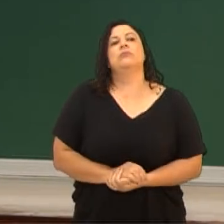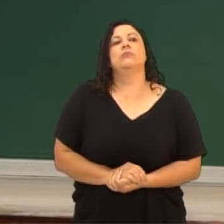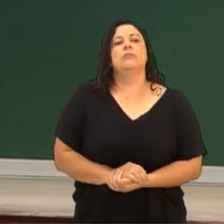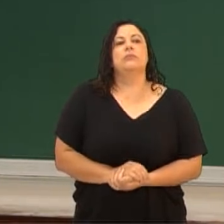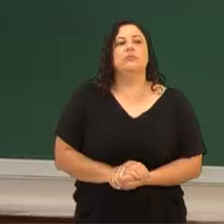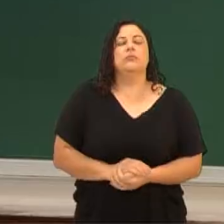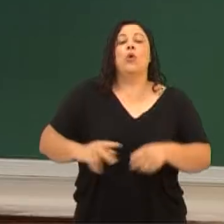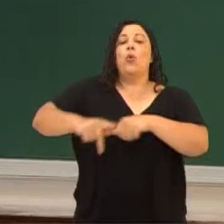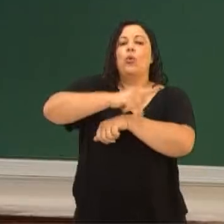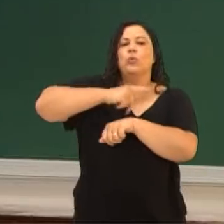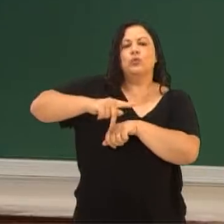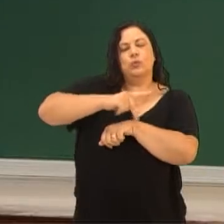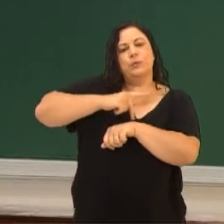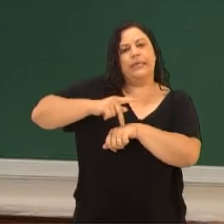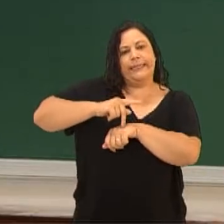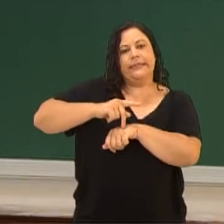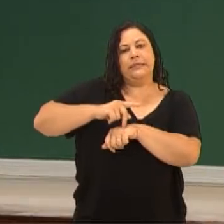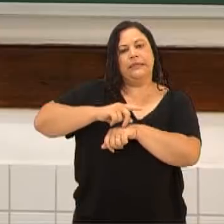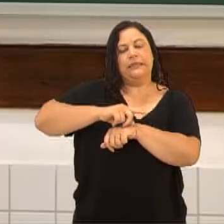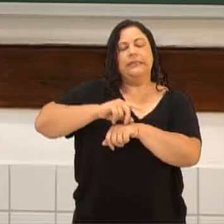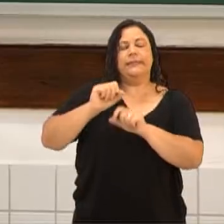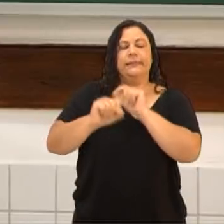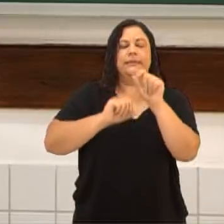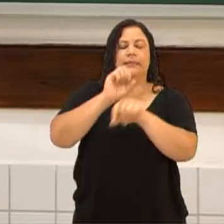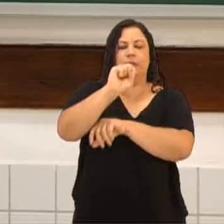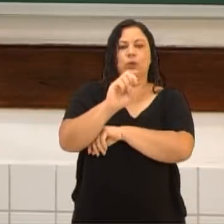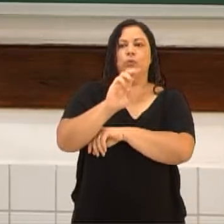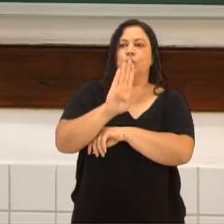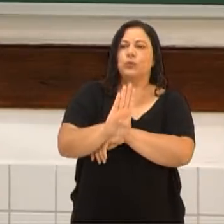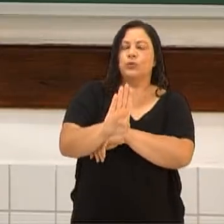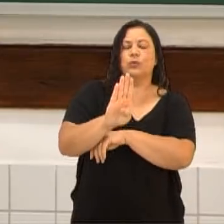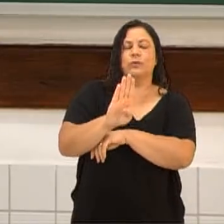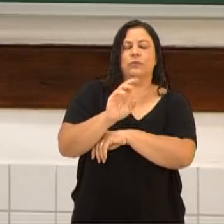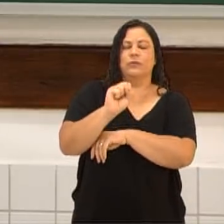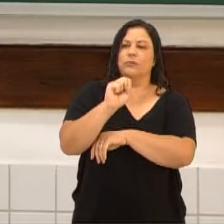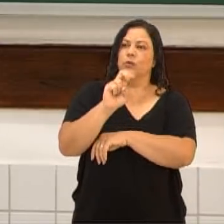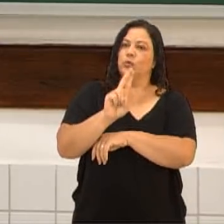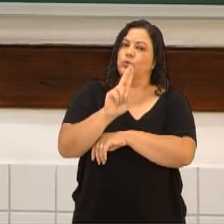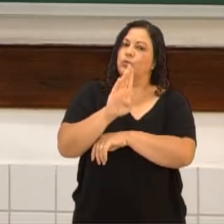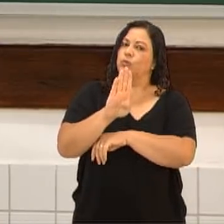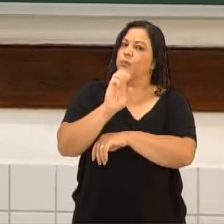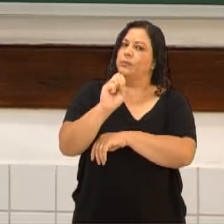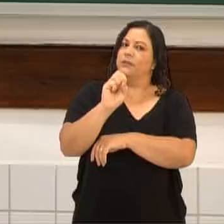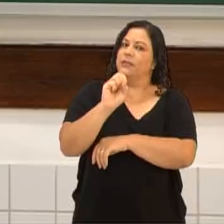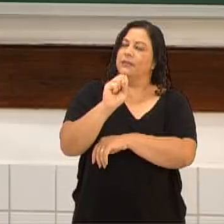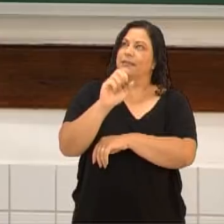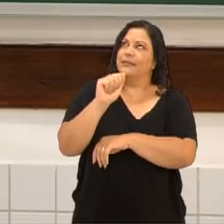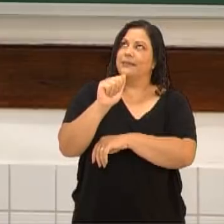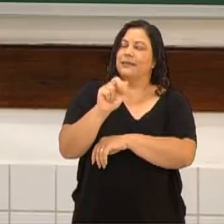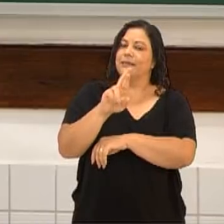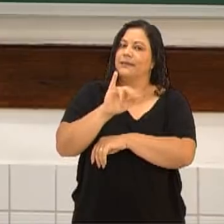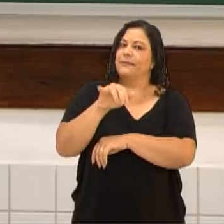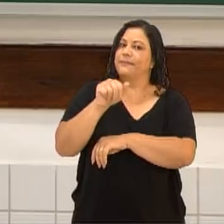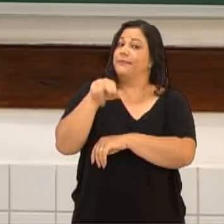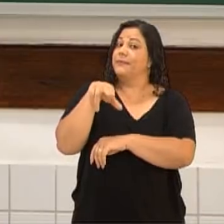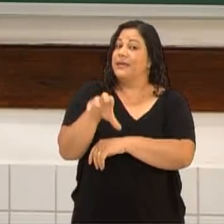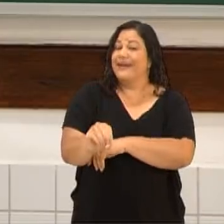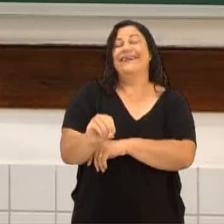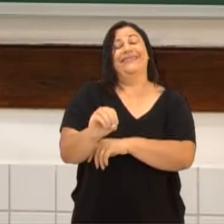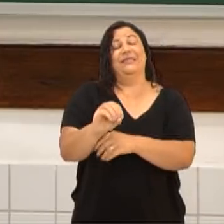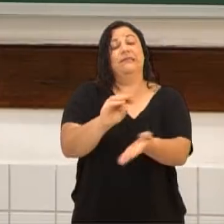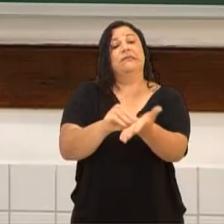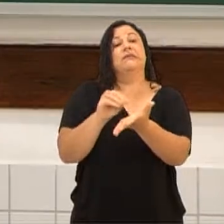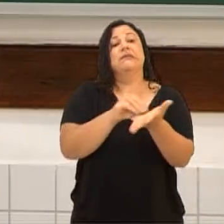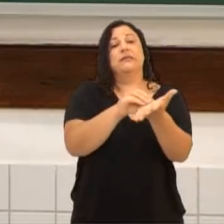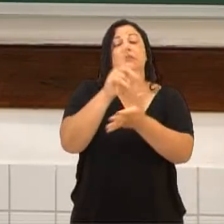Os países subsaarianos têm um problema grave lá, que é a escassez de água, né? Mas eles trabalham